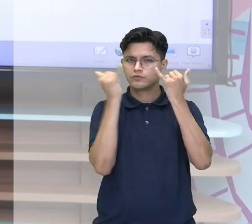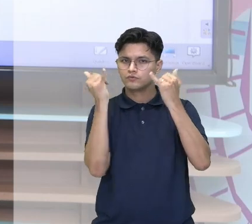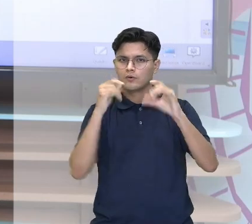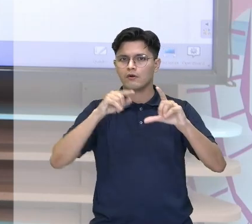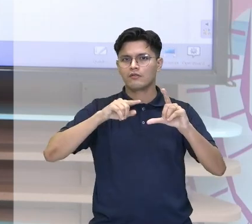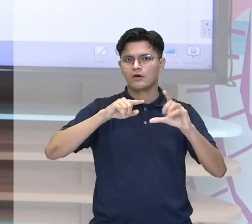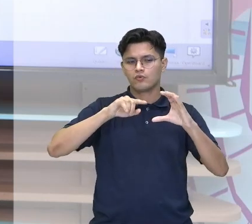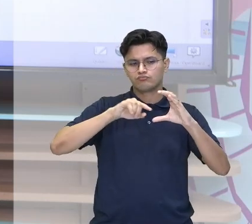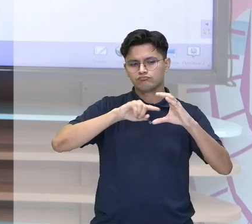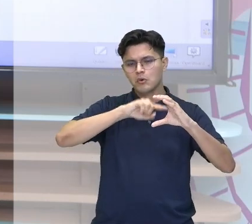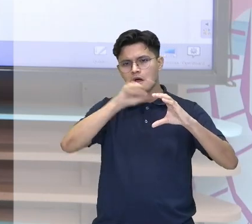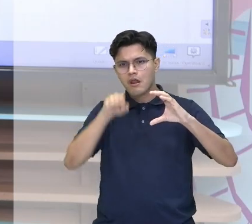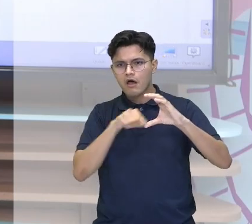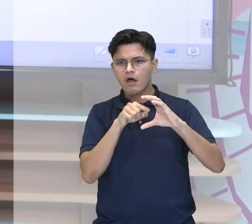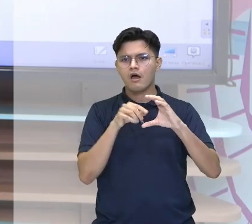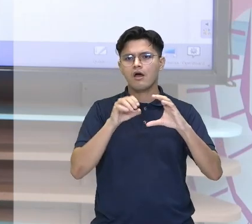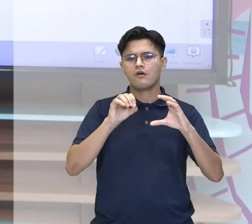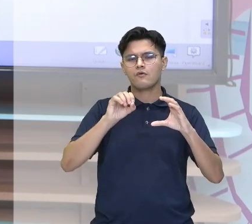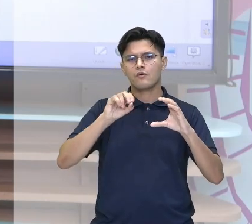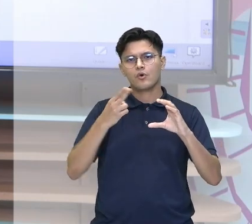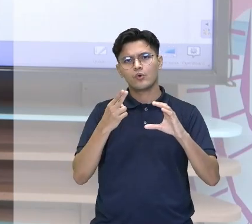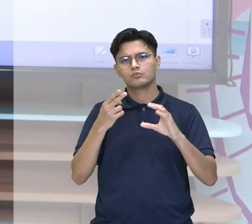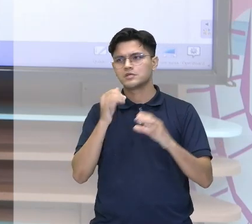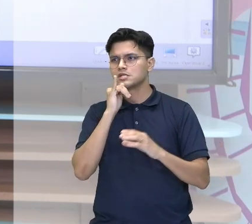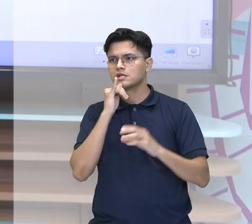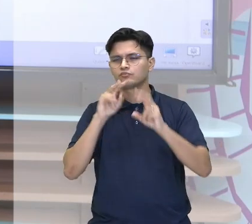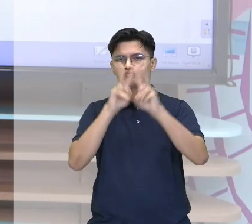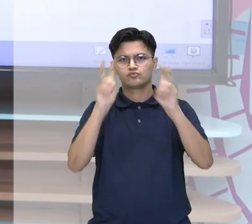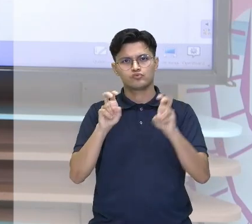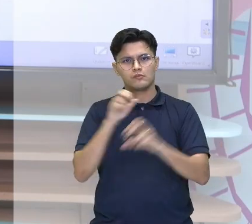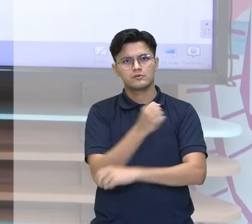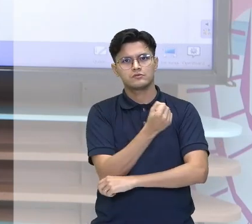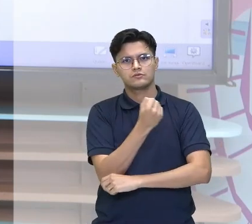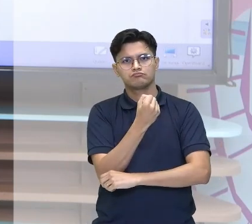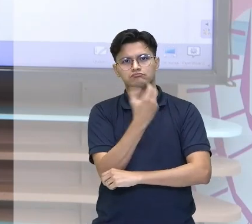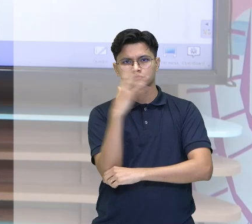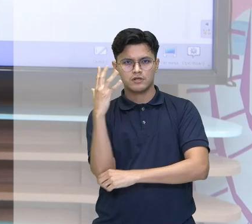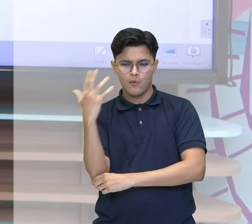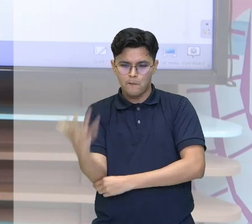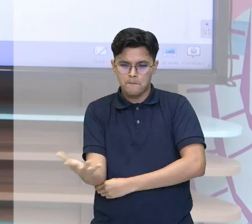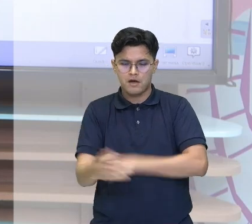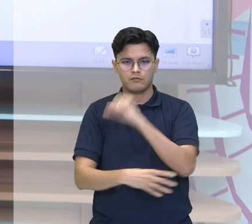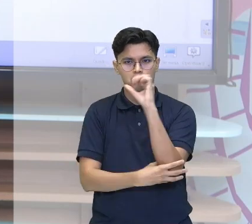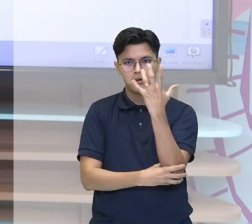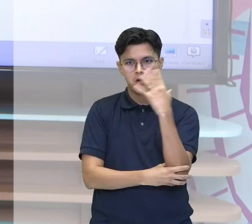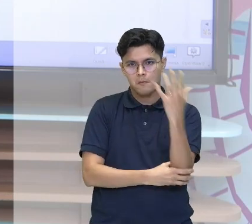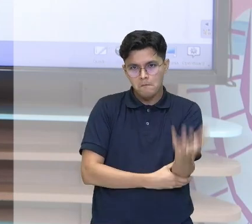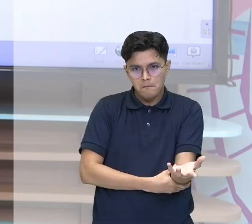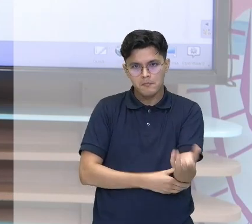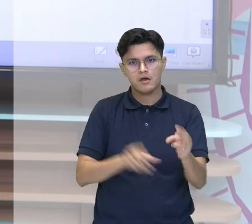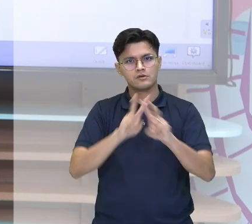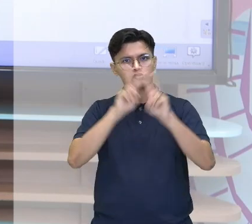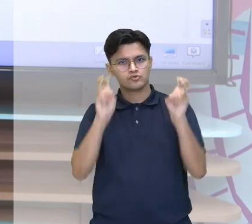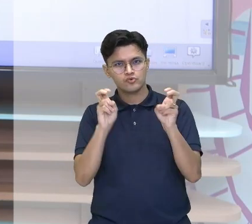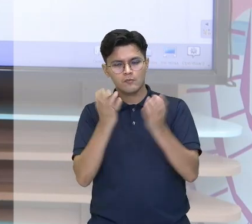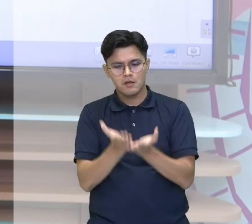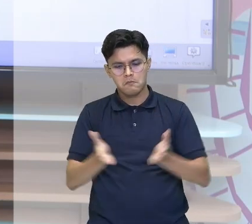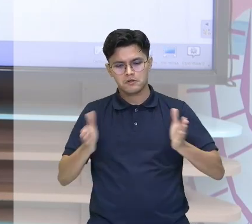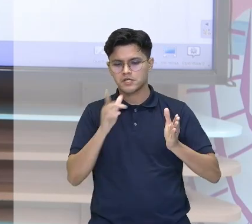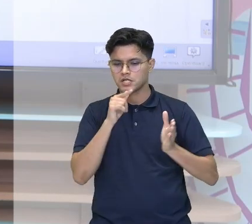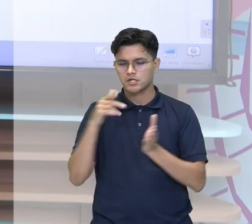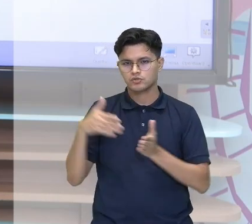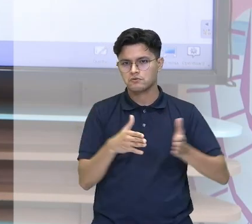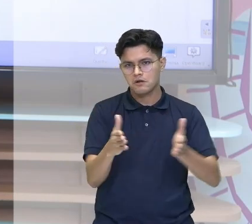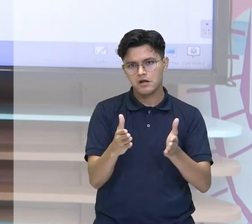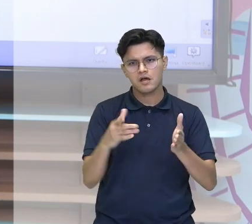de desmatamento, infográfico ali mostrando a vegetação, os rios, as bacias hidrográficas. Então,